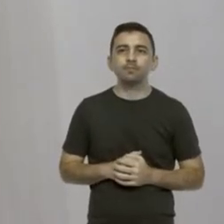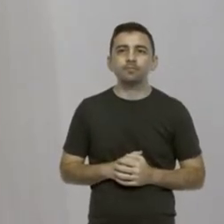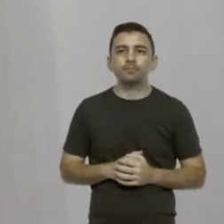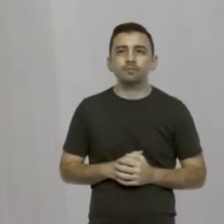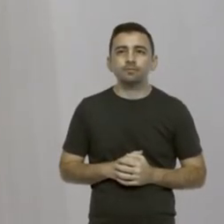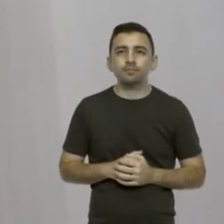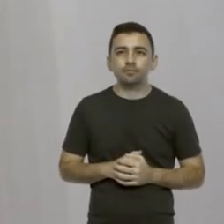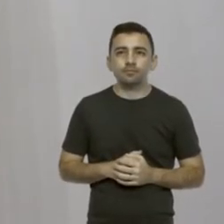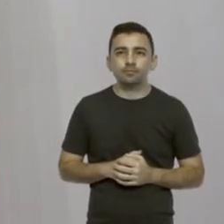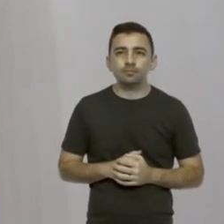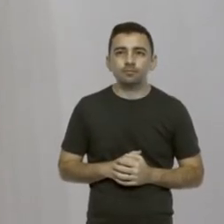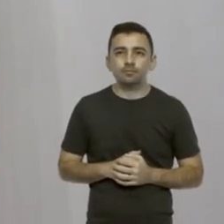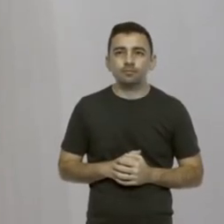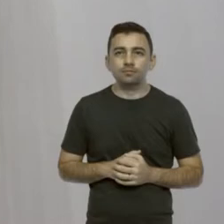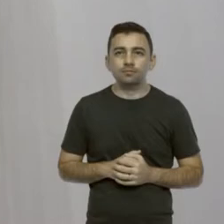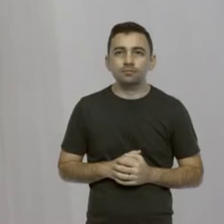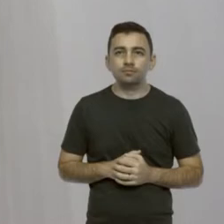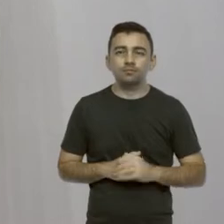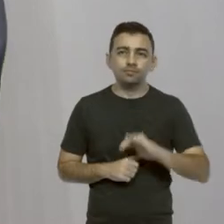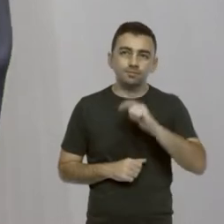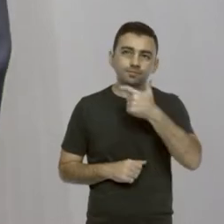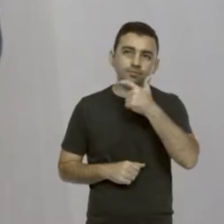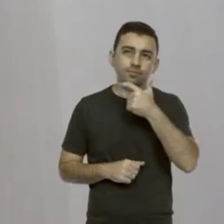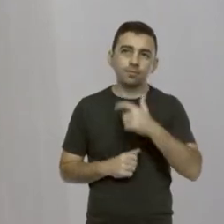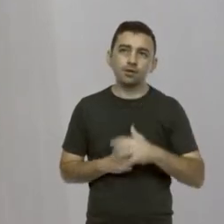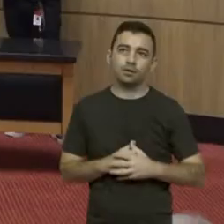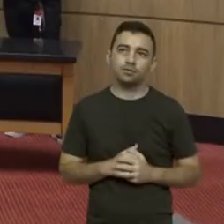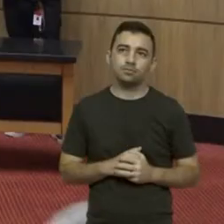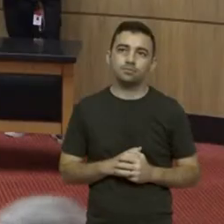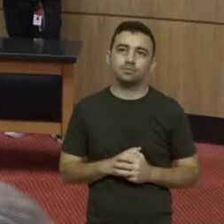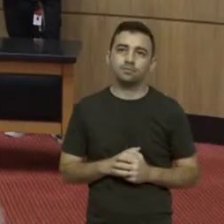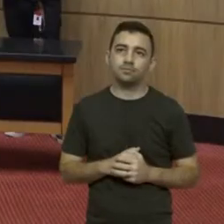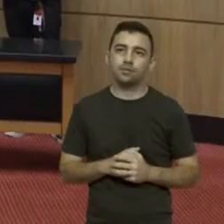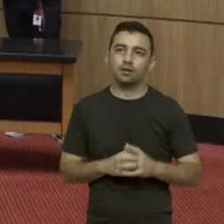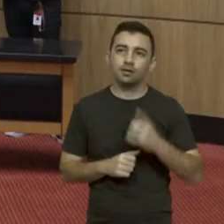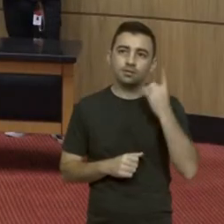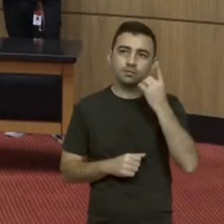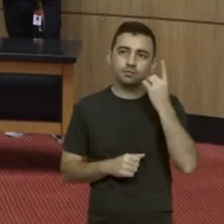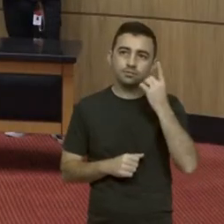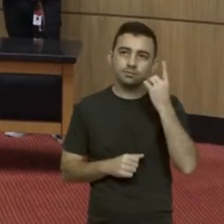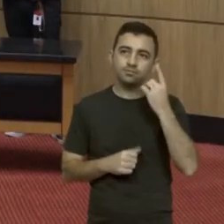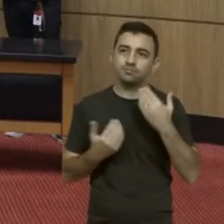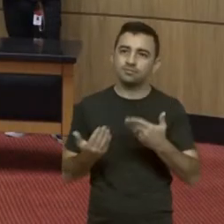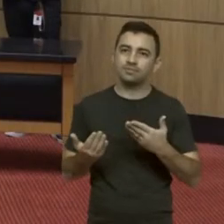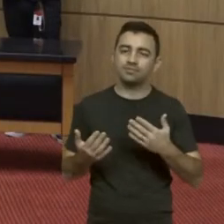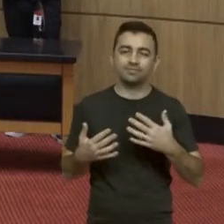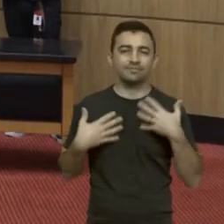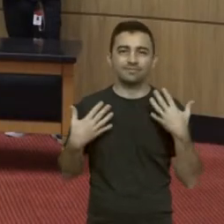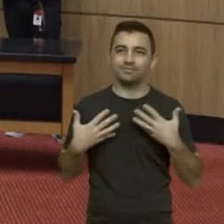Pela ordem, deputado Jerry Conte. Deputado, que alegria poder estar aqui ao seu